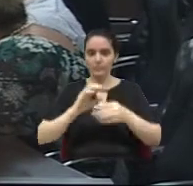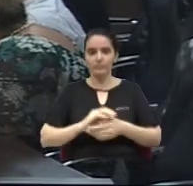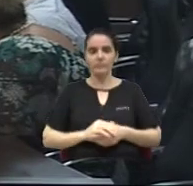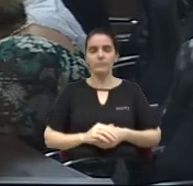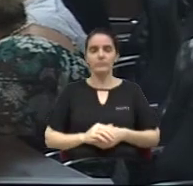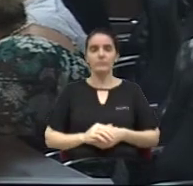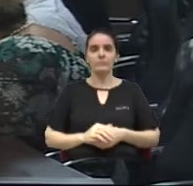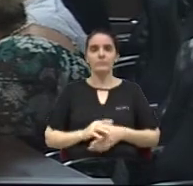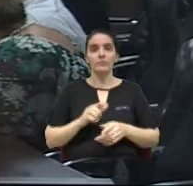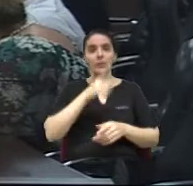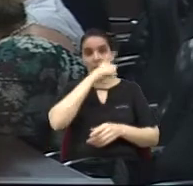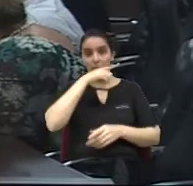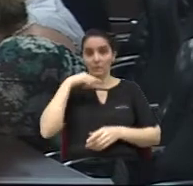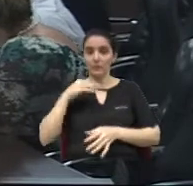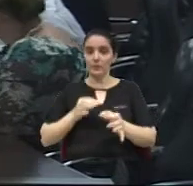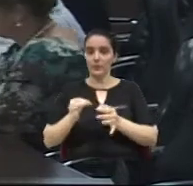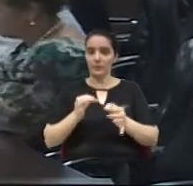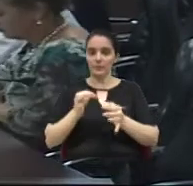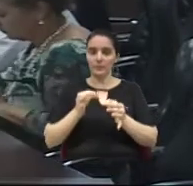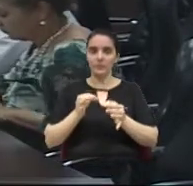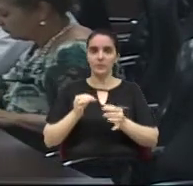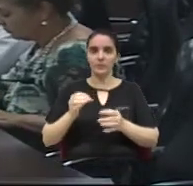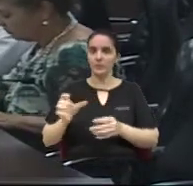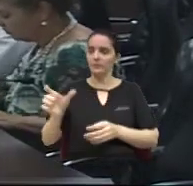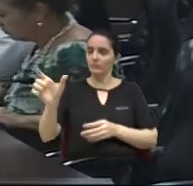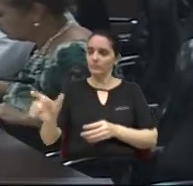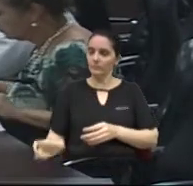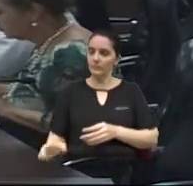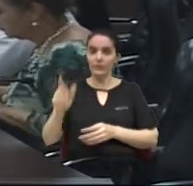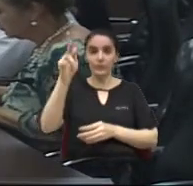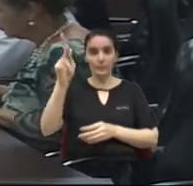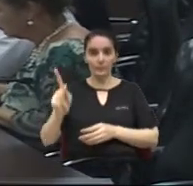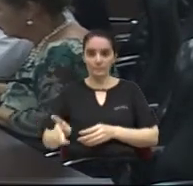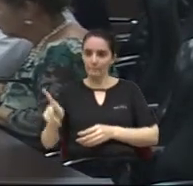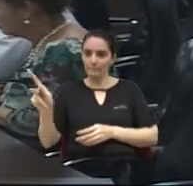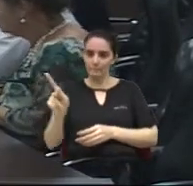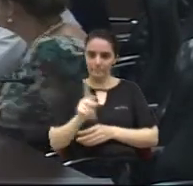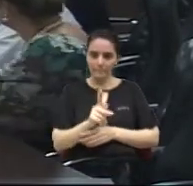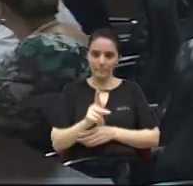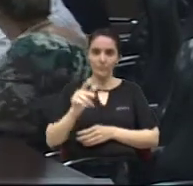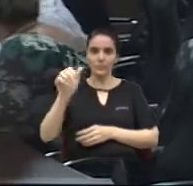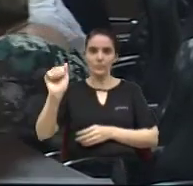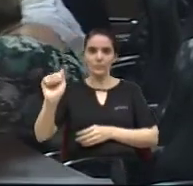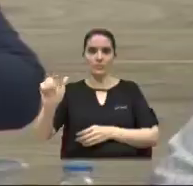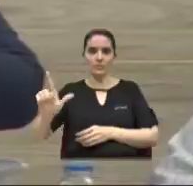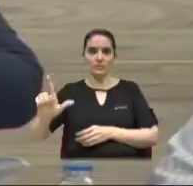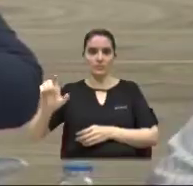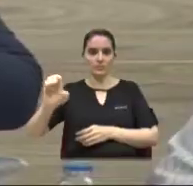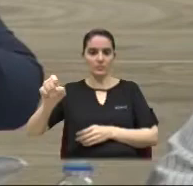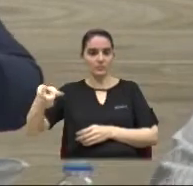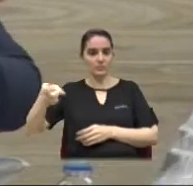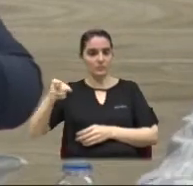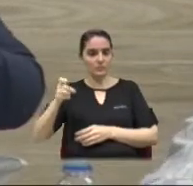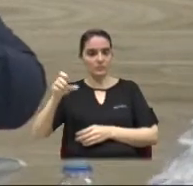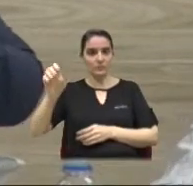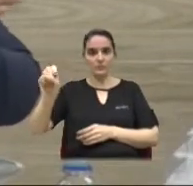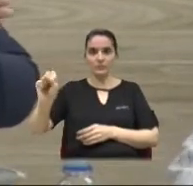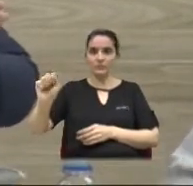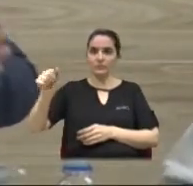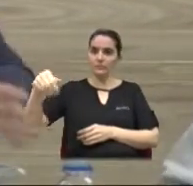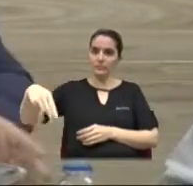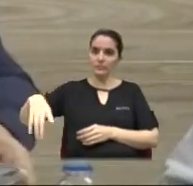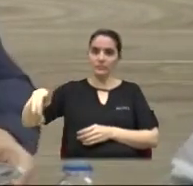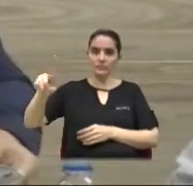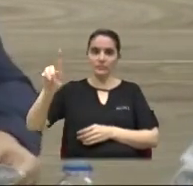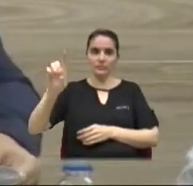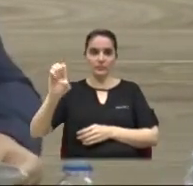propositura de cidadão limeirense ao padre Alexander Turek Machado. É um padre assim que ele já esteve